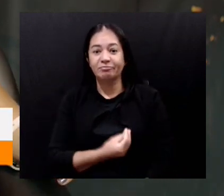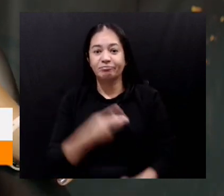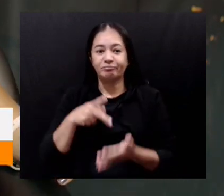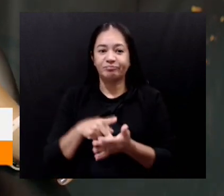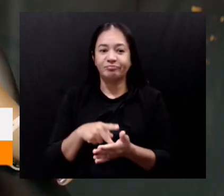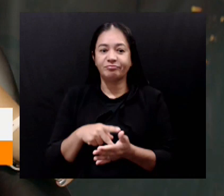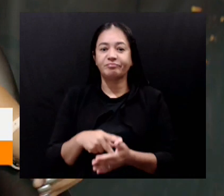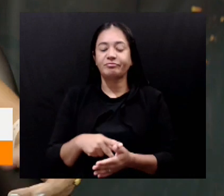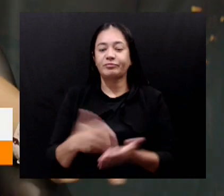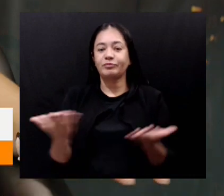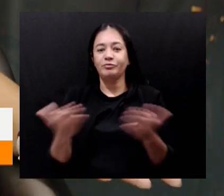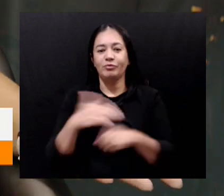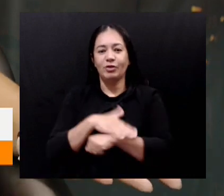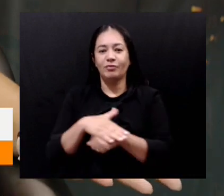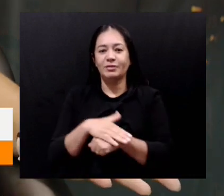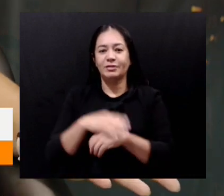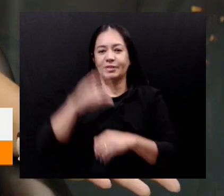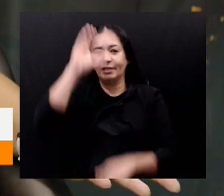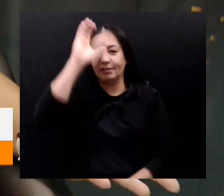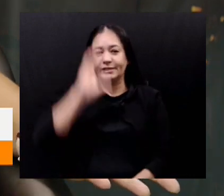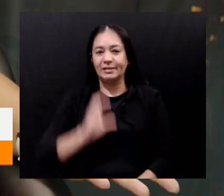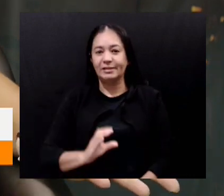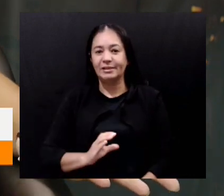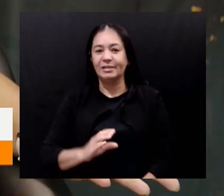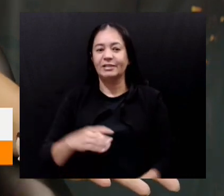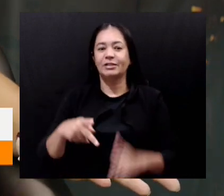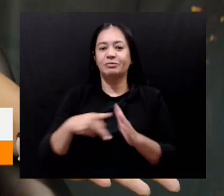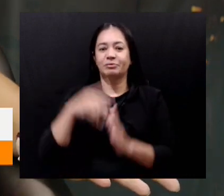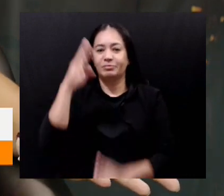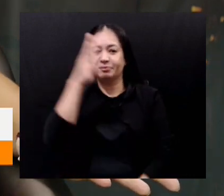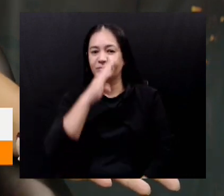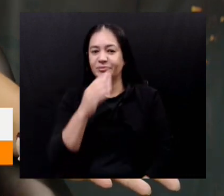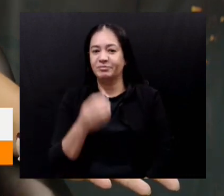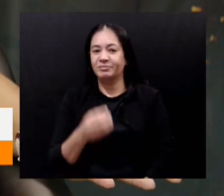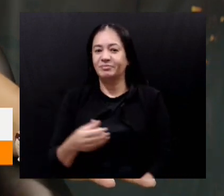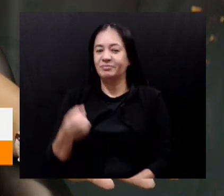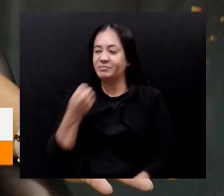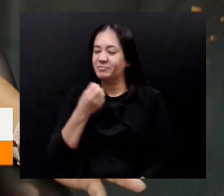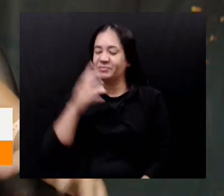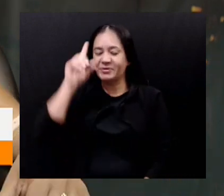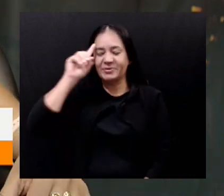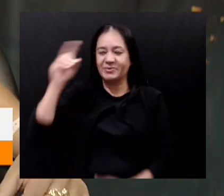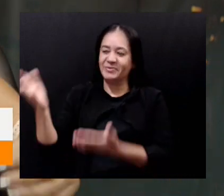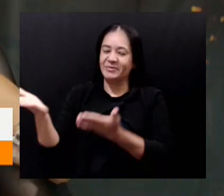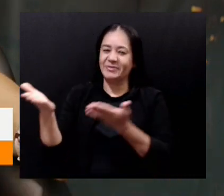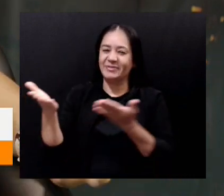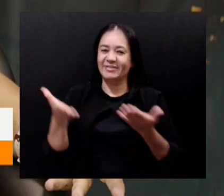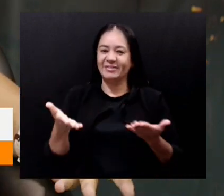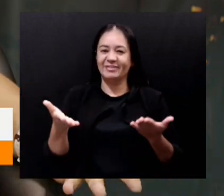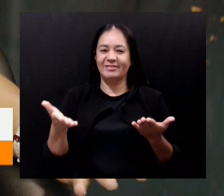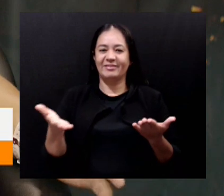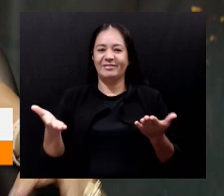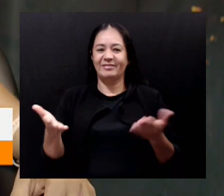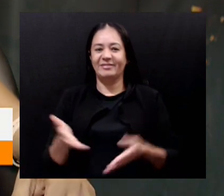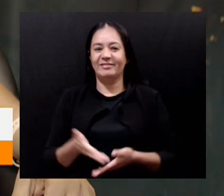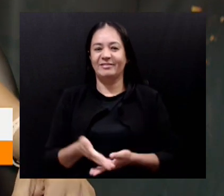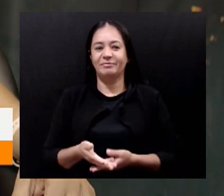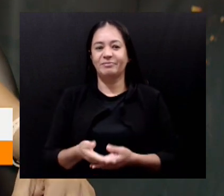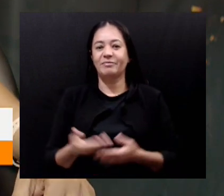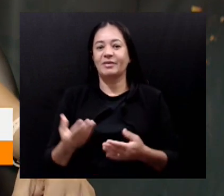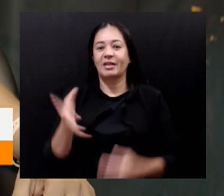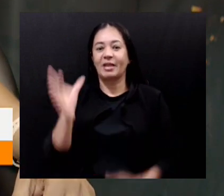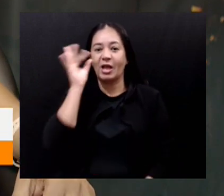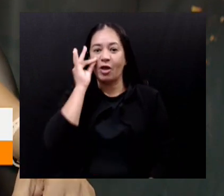para brasileiros, vamos dar as boas-vindas e o bom dia, né? Aqui no Estúdio Câmara, ao vivo com a gente, a